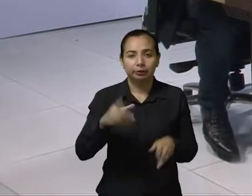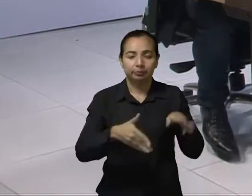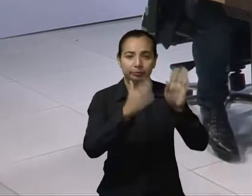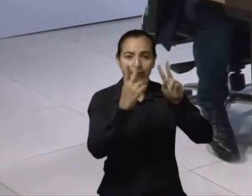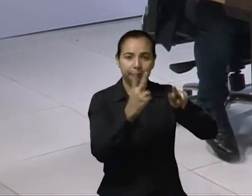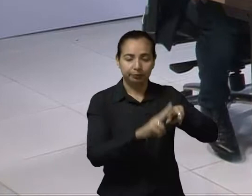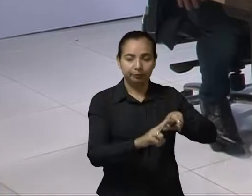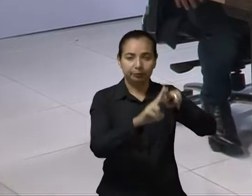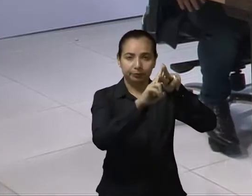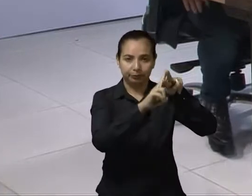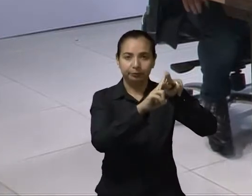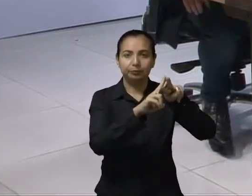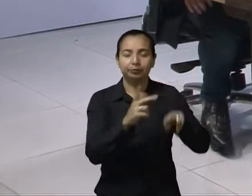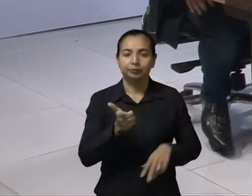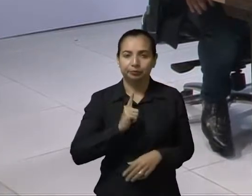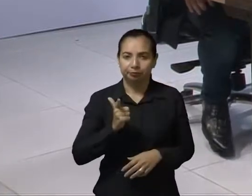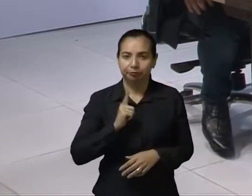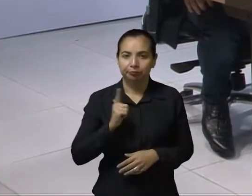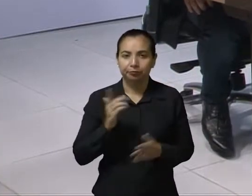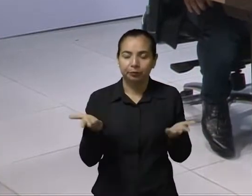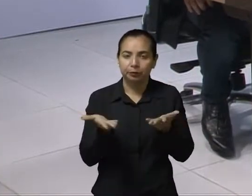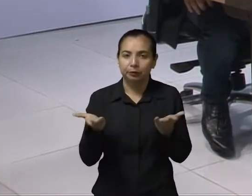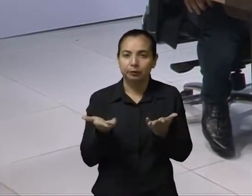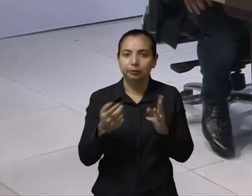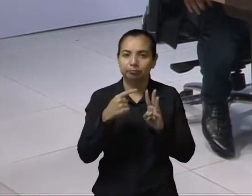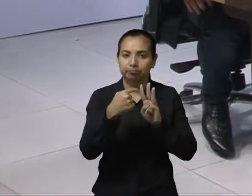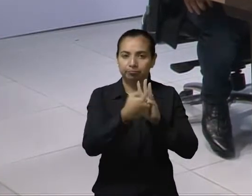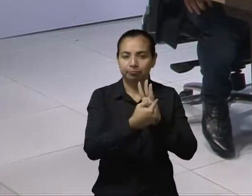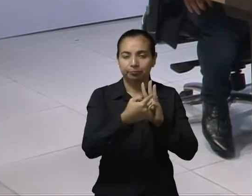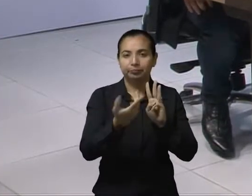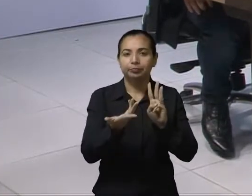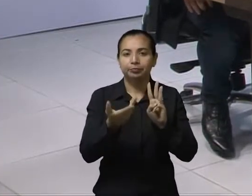Sistema Prisional do Estado do Ceará, o